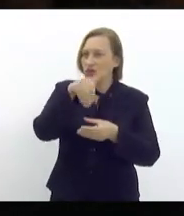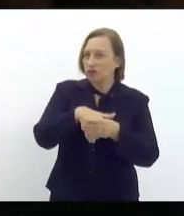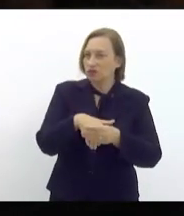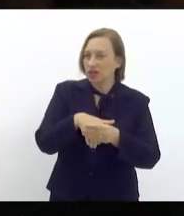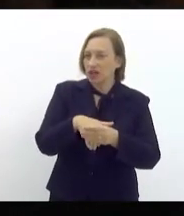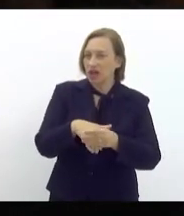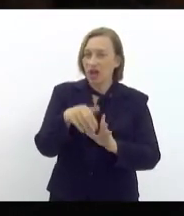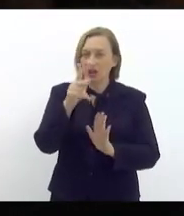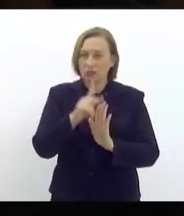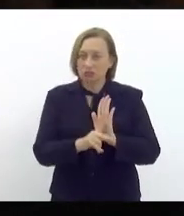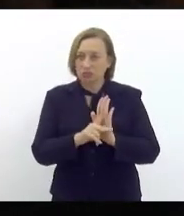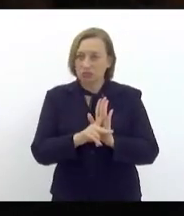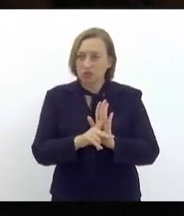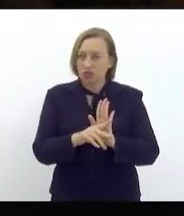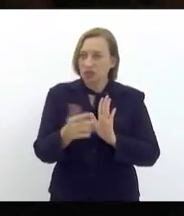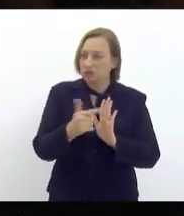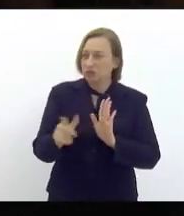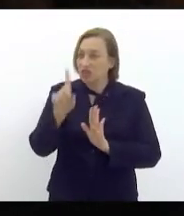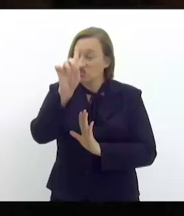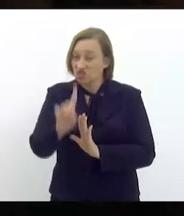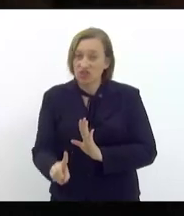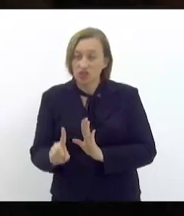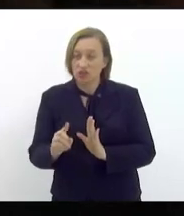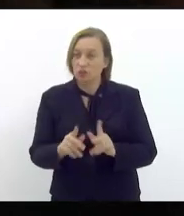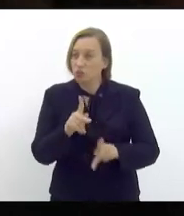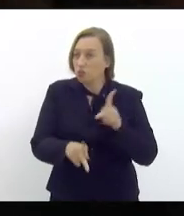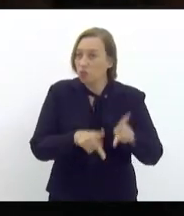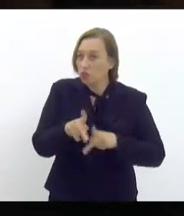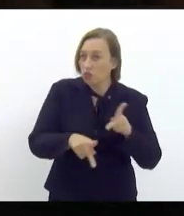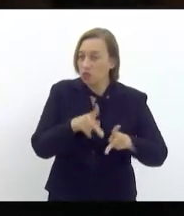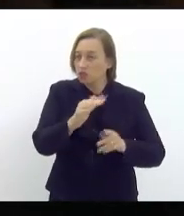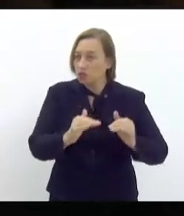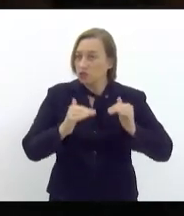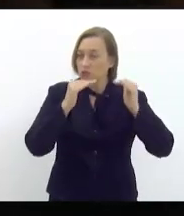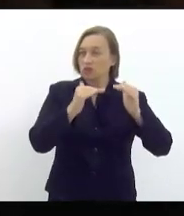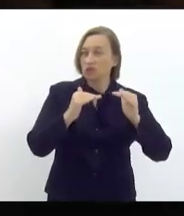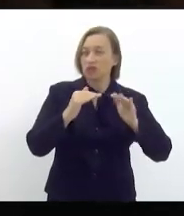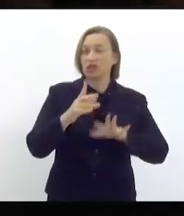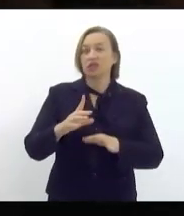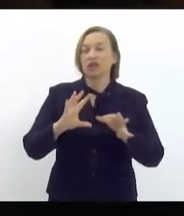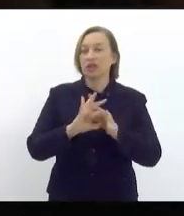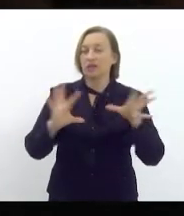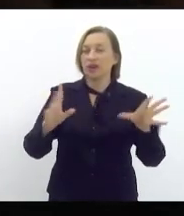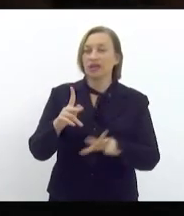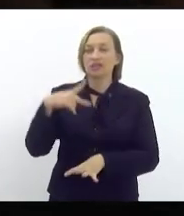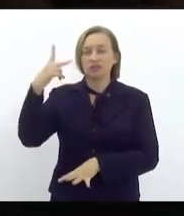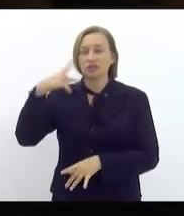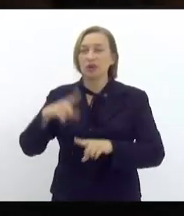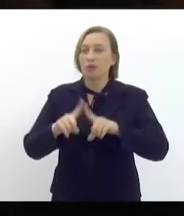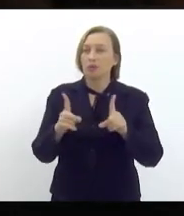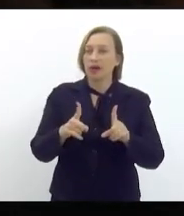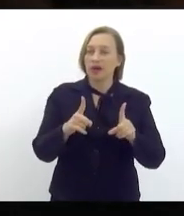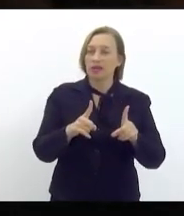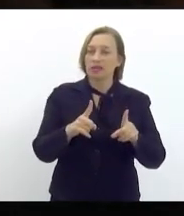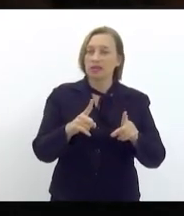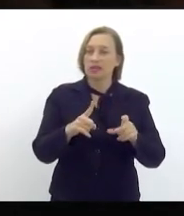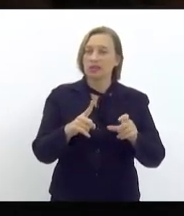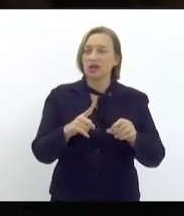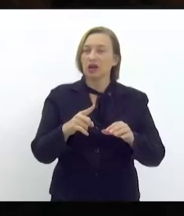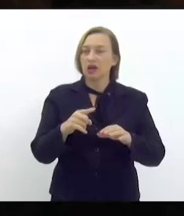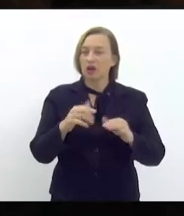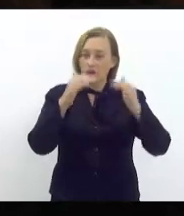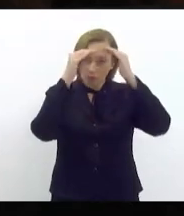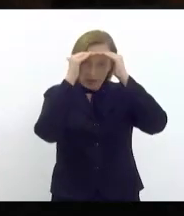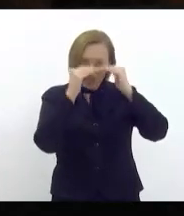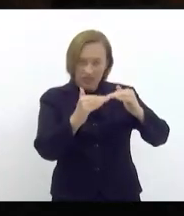traz a garantia de direitos para a população não traz a soberania do parlamento mas traz a submissão ao executivo